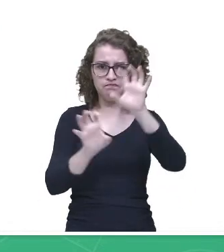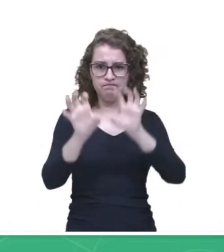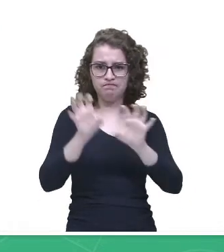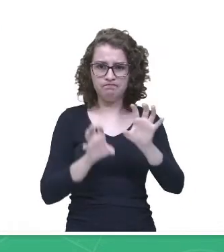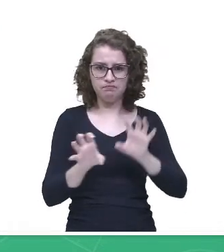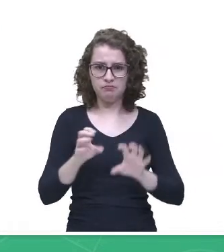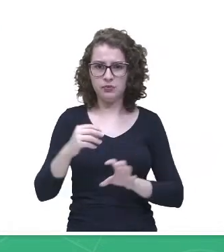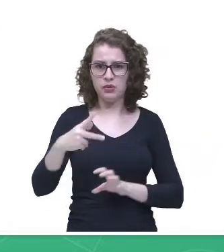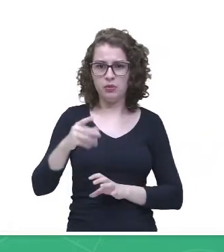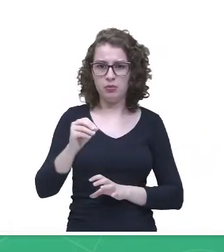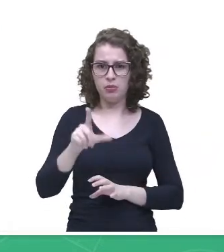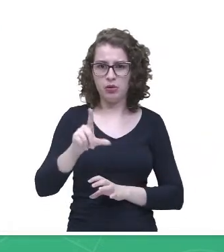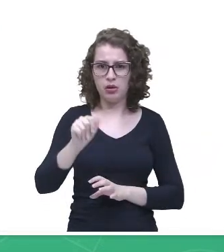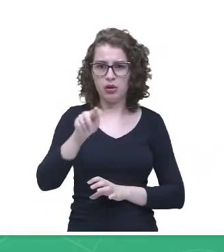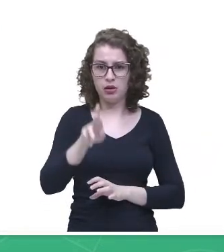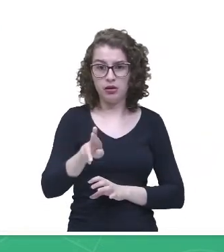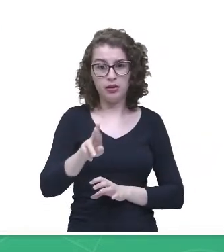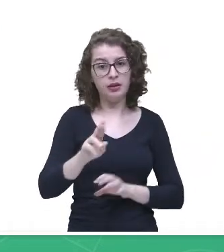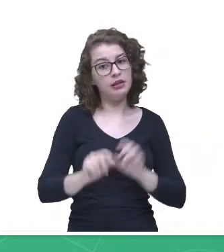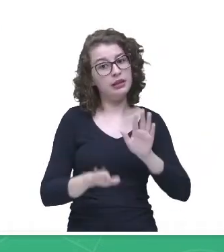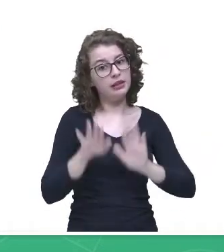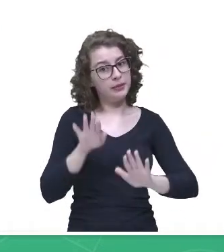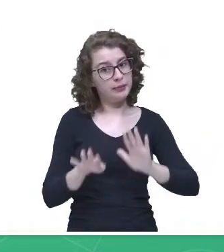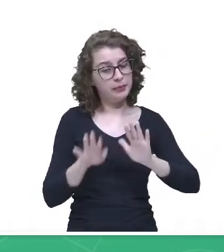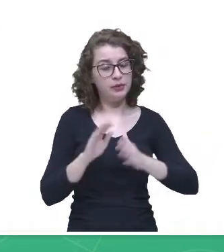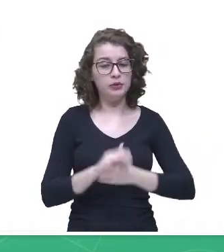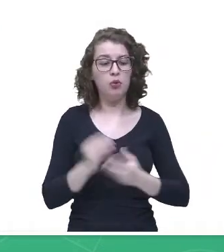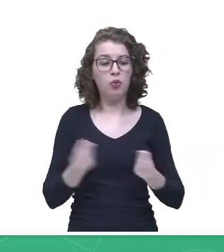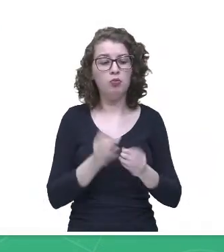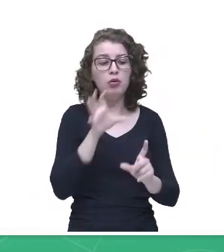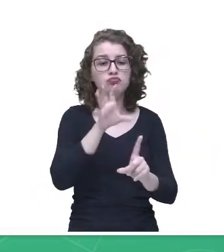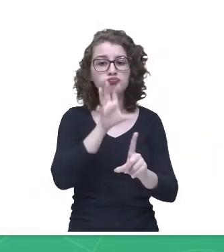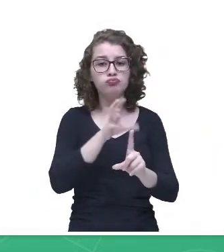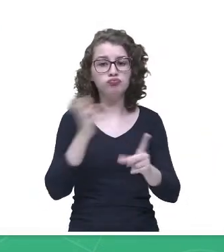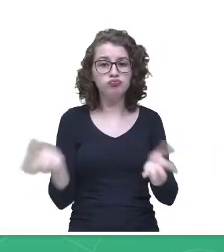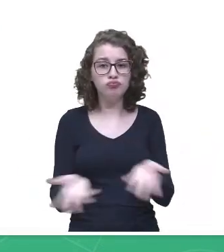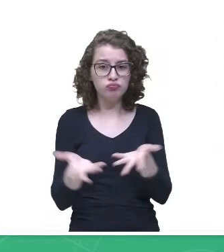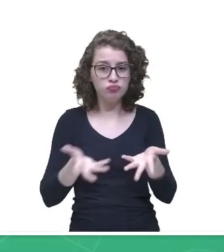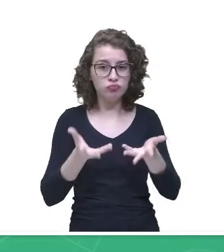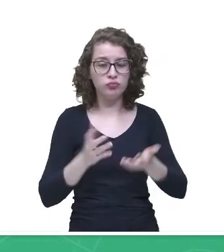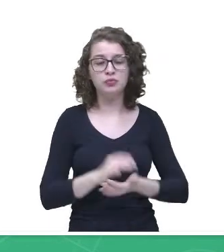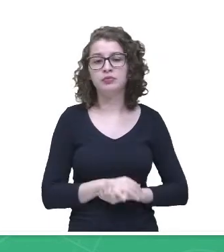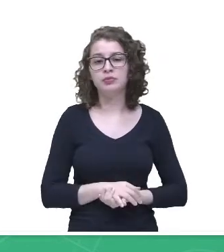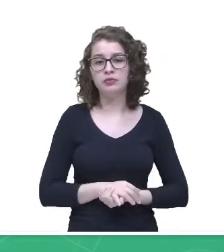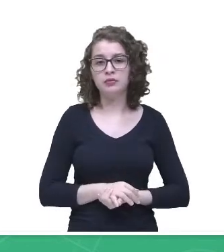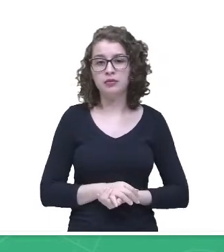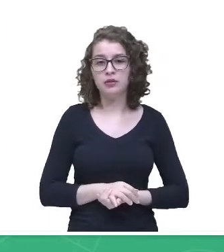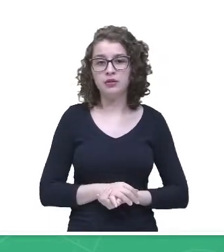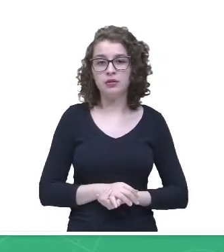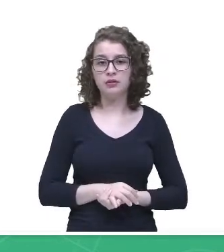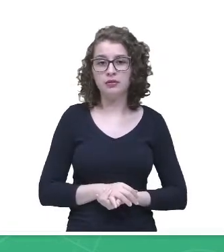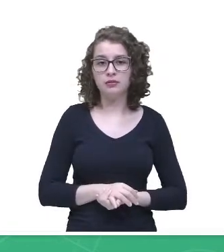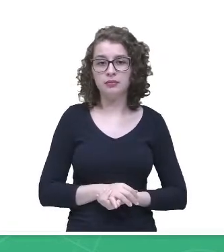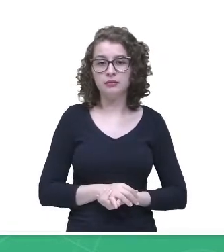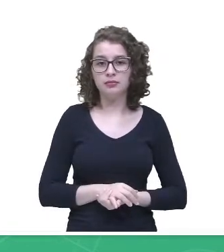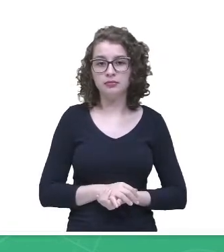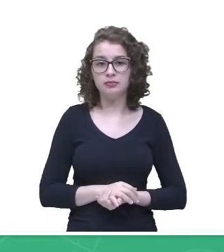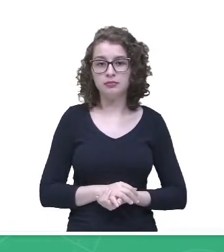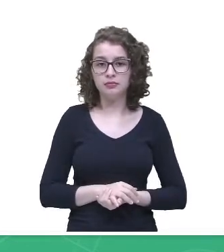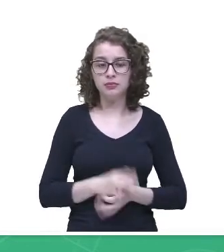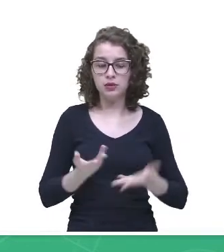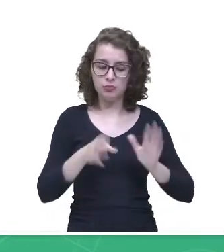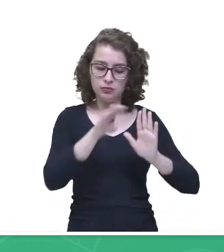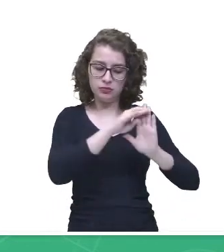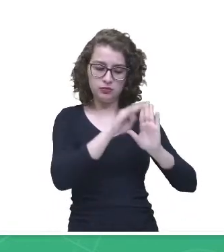vai influenciar sobre uma outra cidade de um outro país, tá? Então, sobre essa classificação das cidades